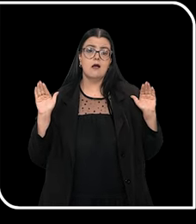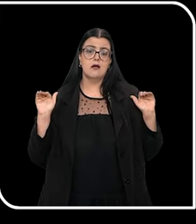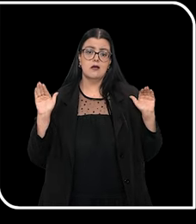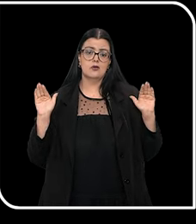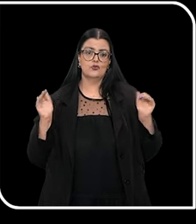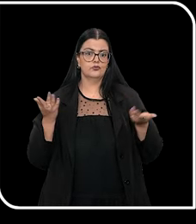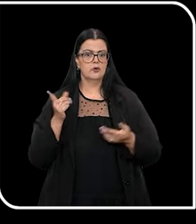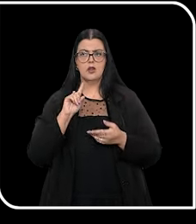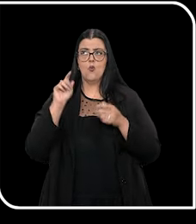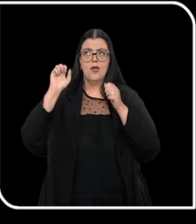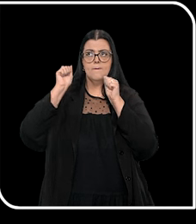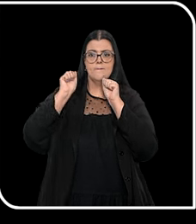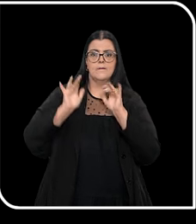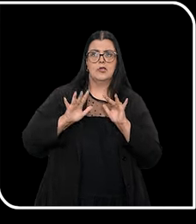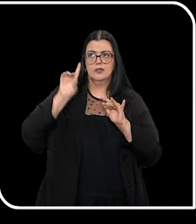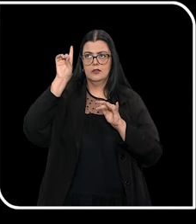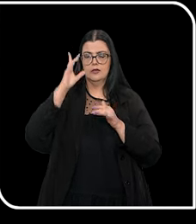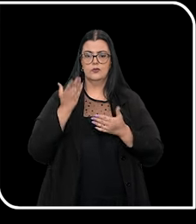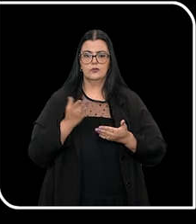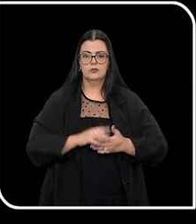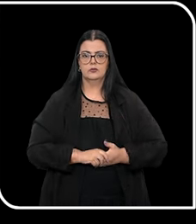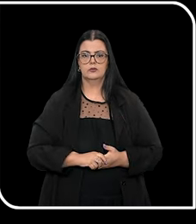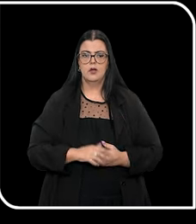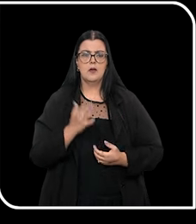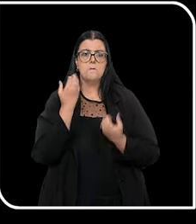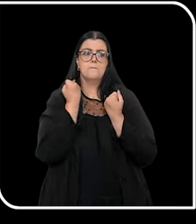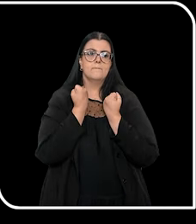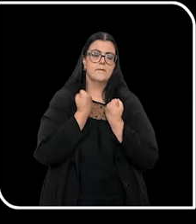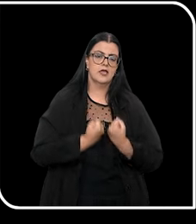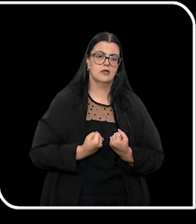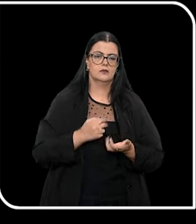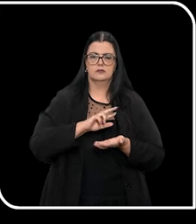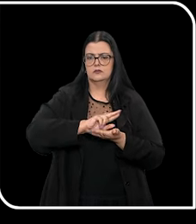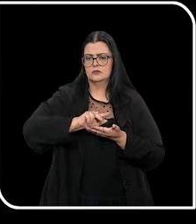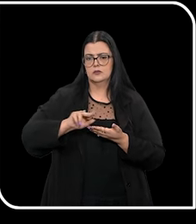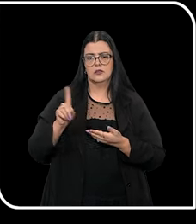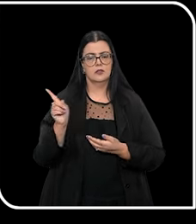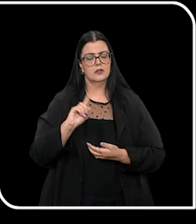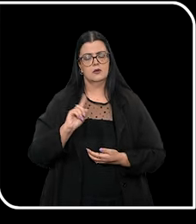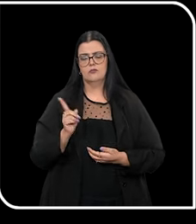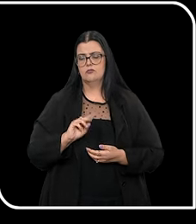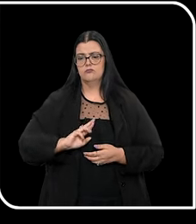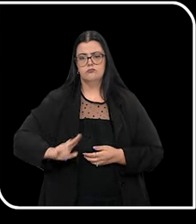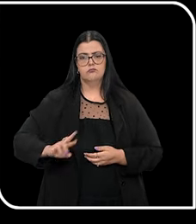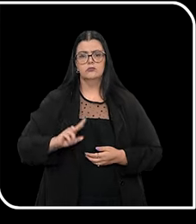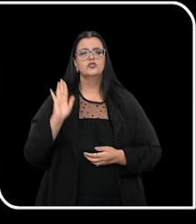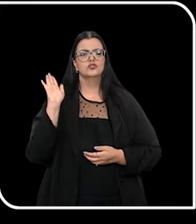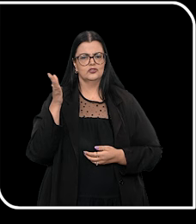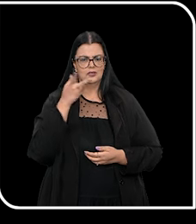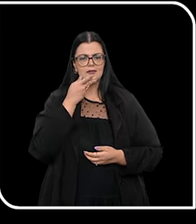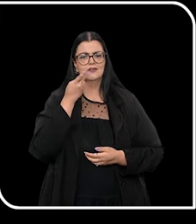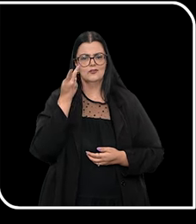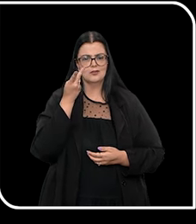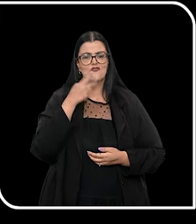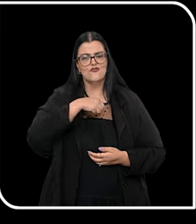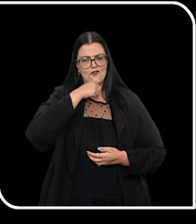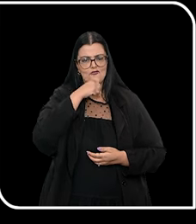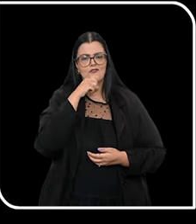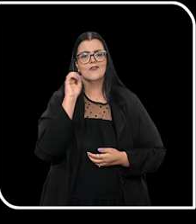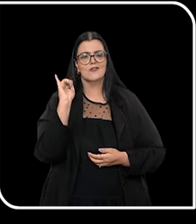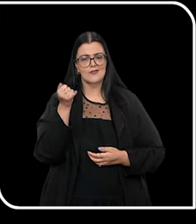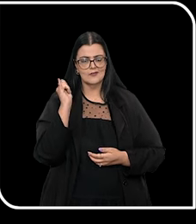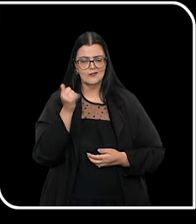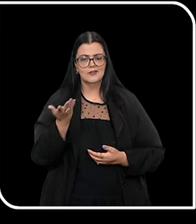anjo não é bênção de Deus ou então um fardo um peso tudo isso eu tenho certeza que vocês já ouviram a vovó